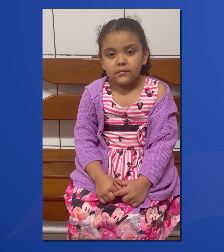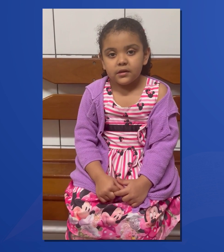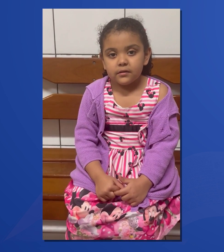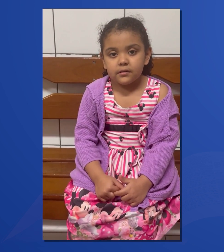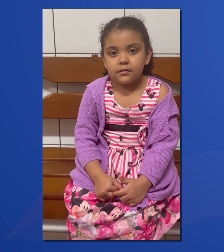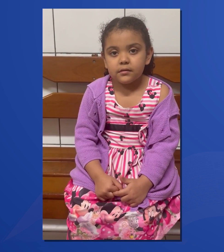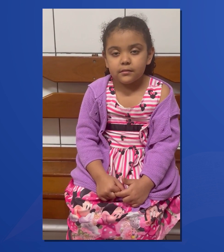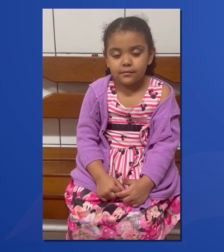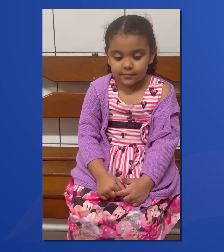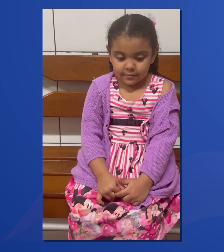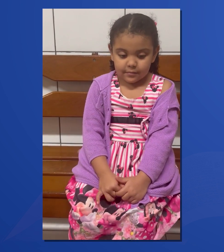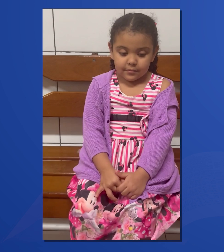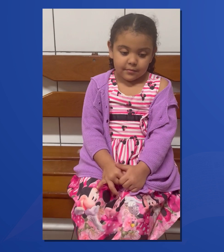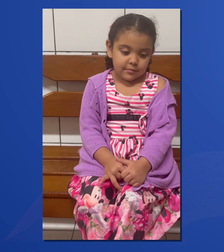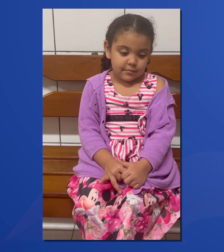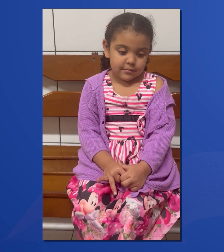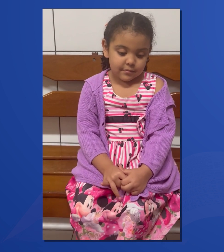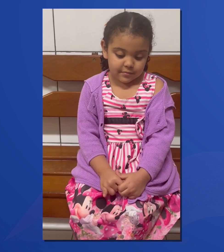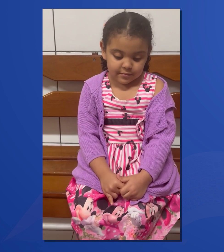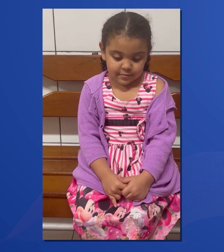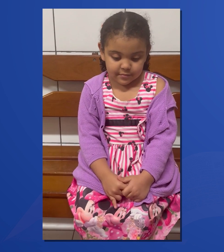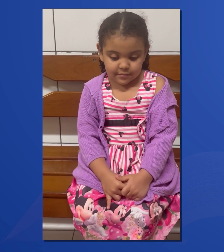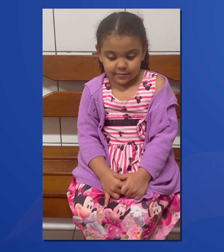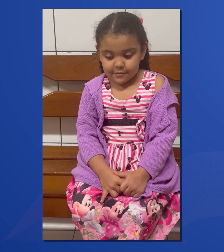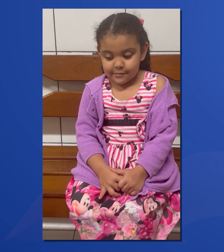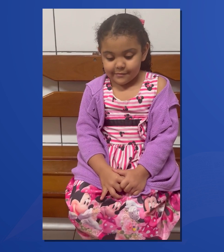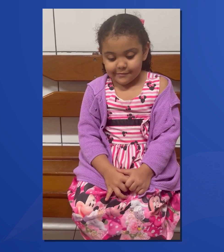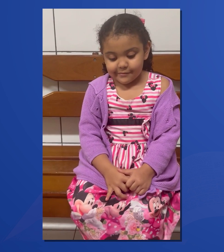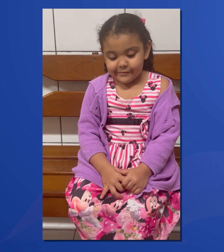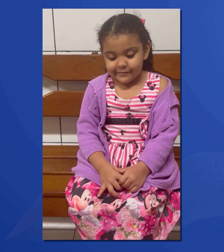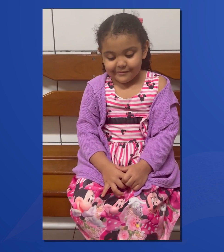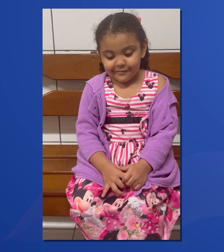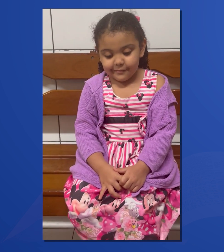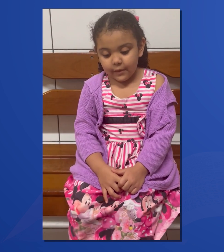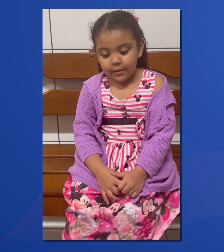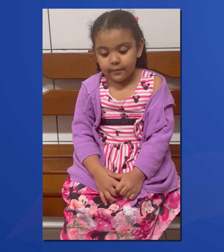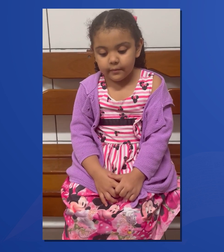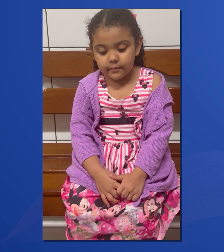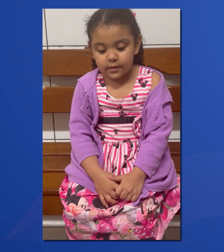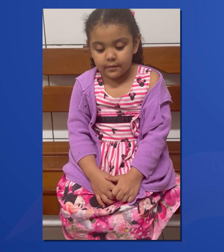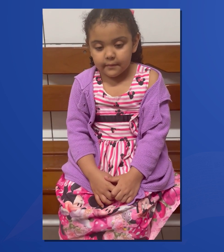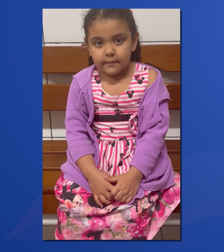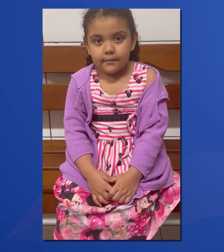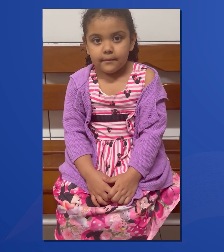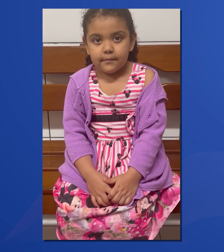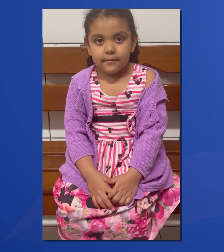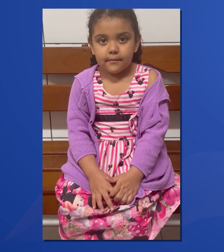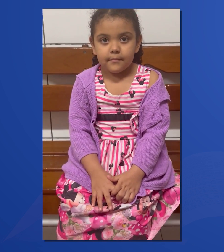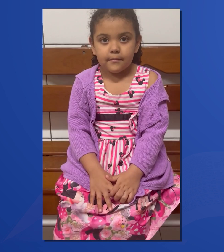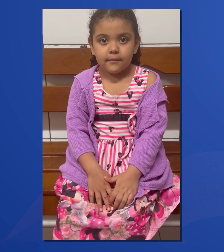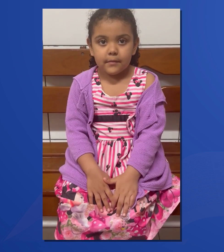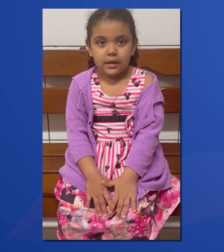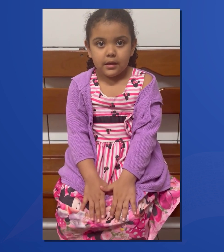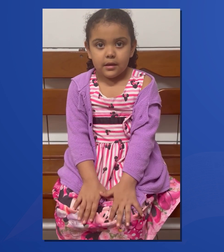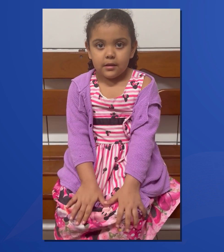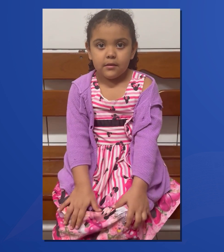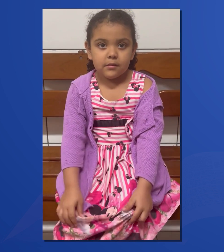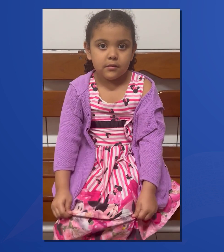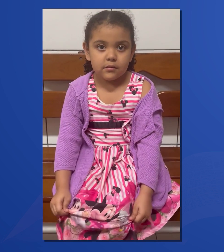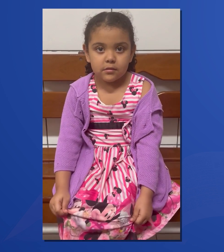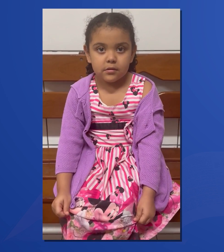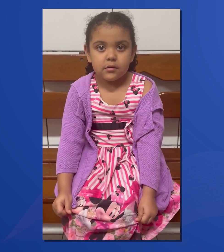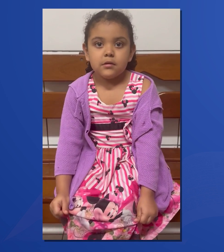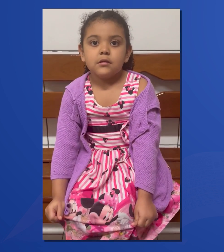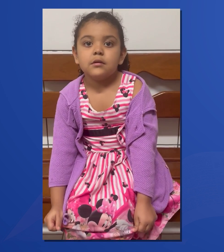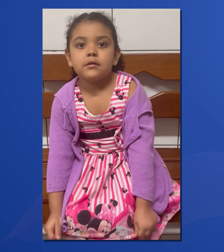e a compreende. Este frutifica e produz a 100, a 60 e a 30 por 1. Como é o coração